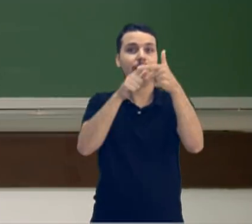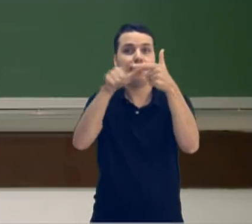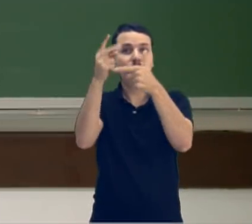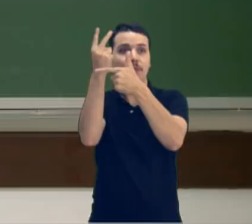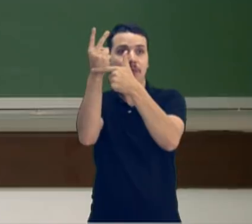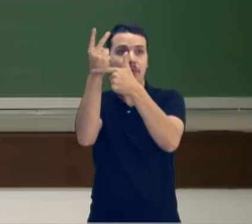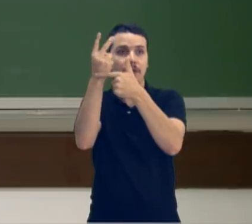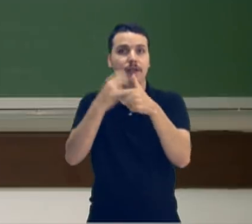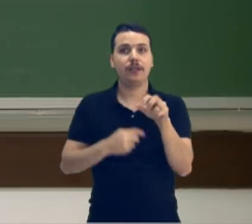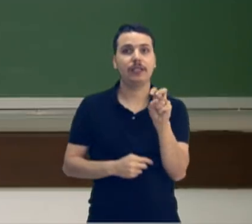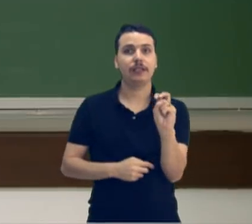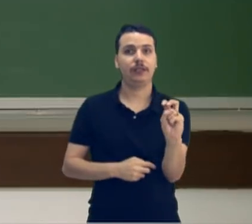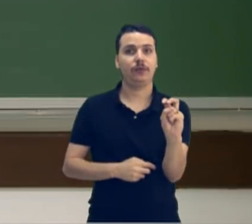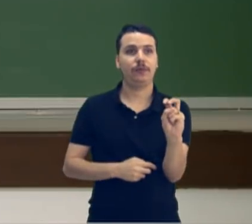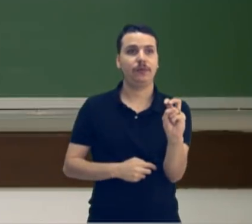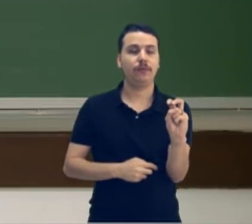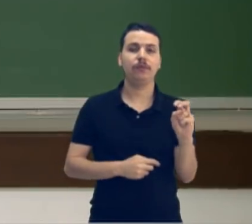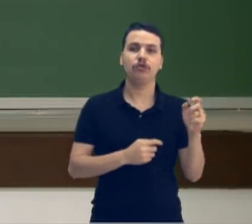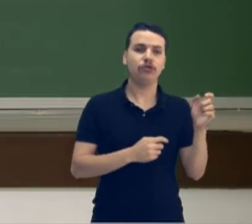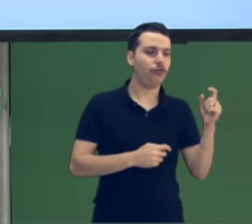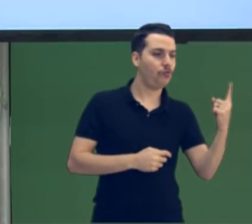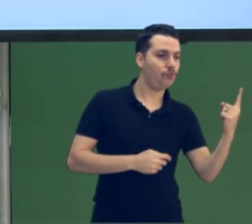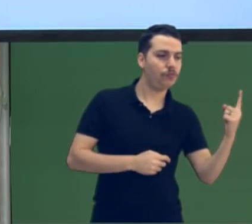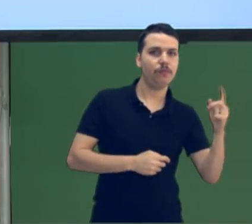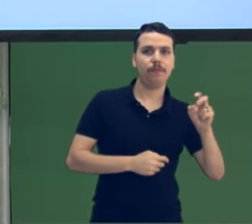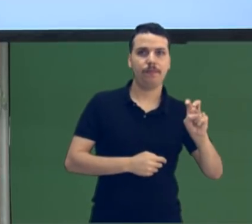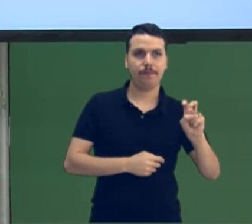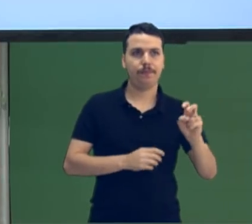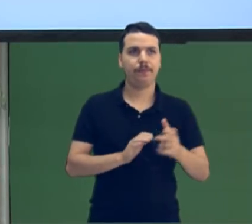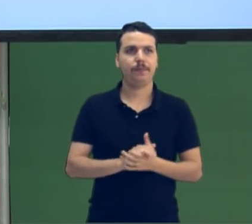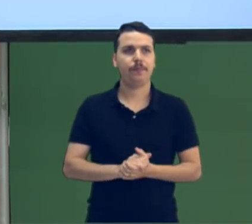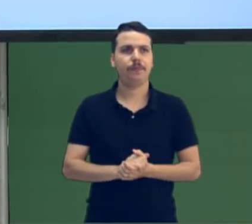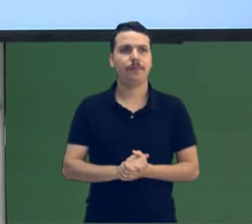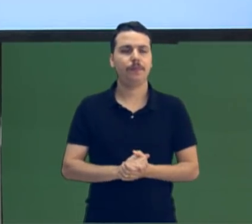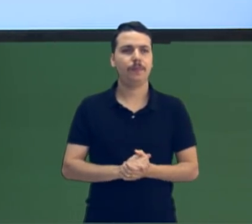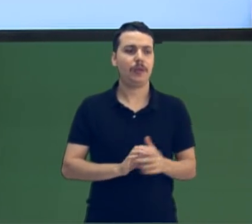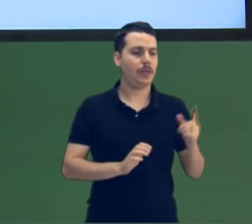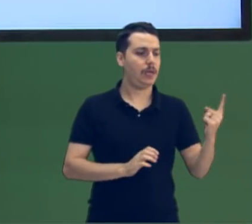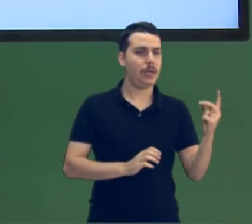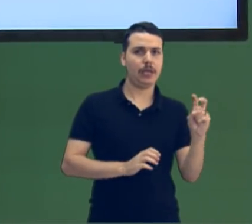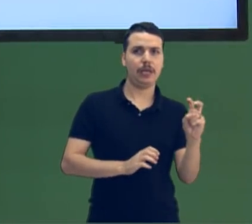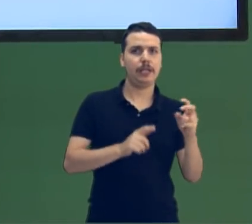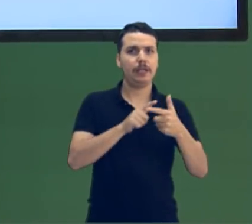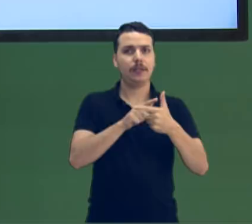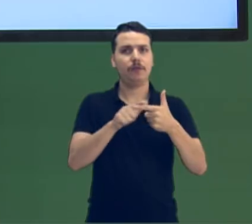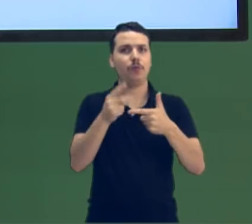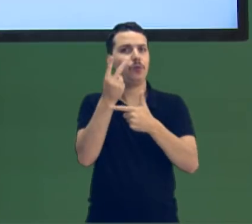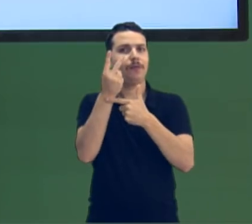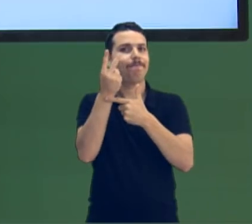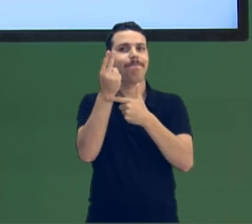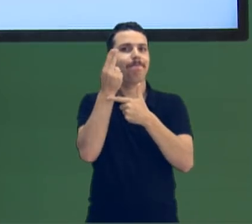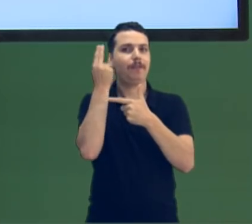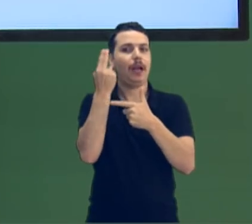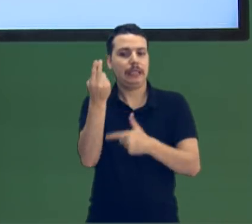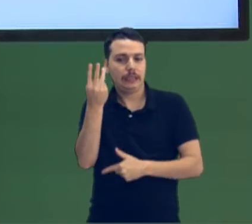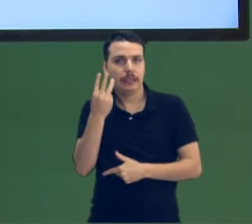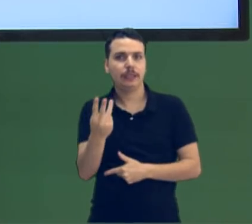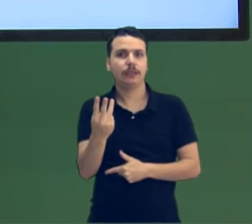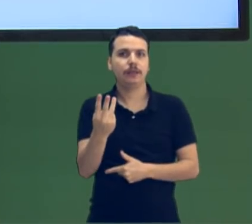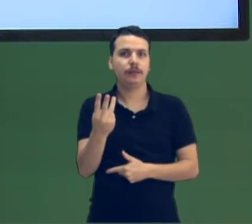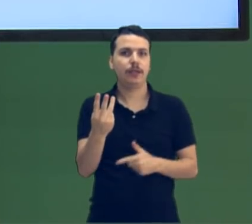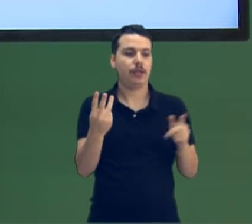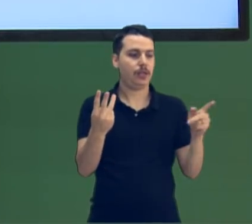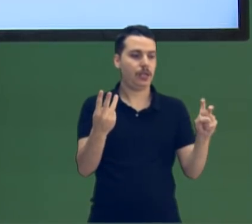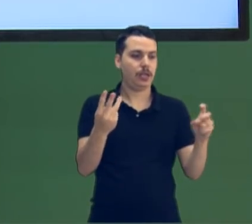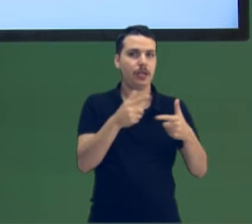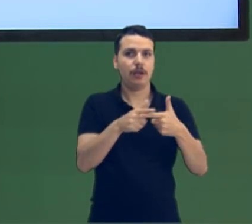por 2, 5, então ficou 15, ok? 15 não dá mais para dividir por 2, vou para o próximo. 3, que